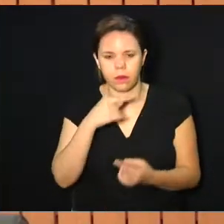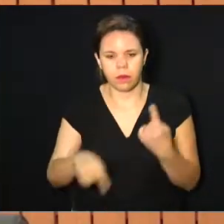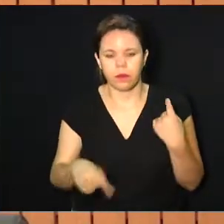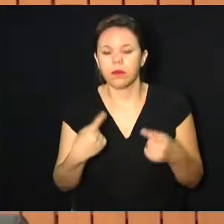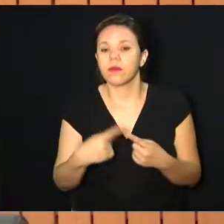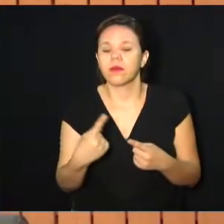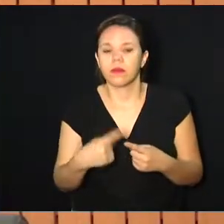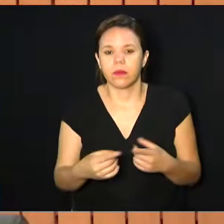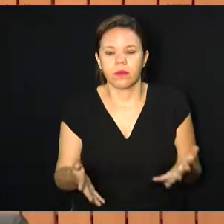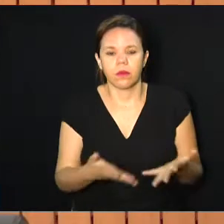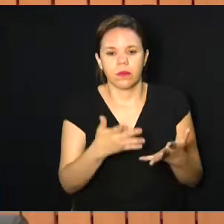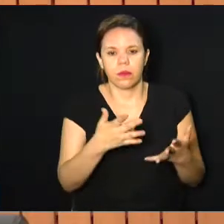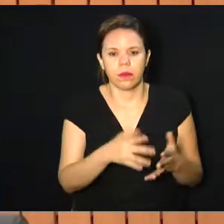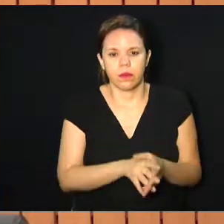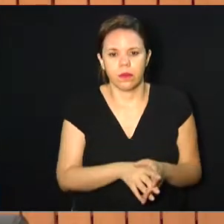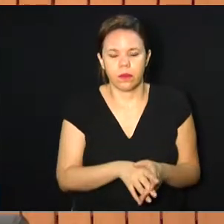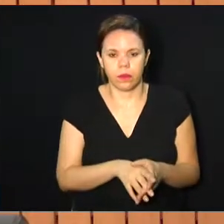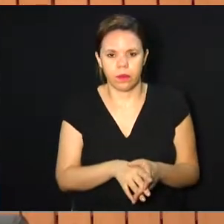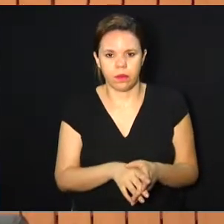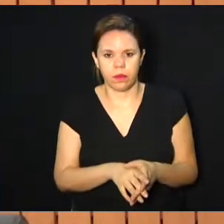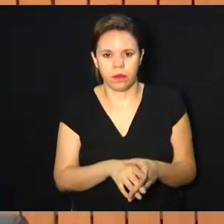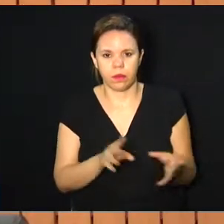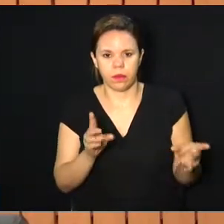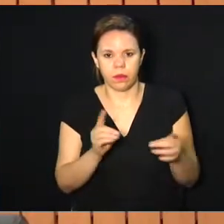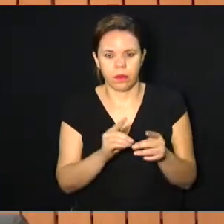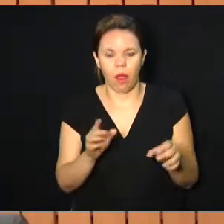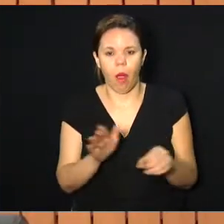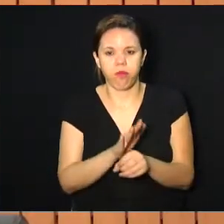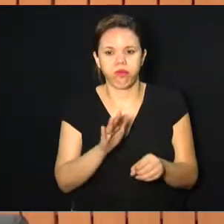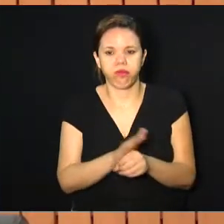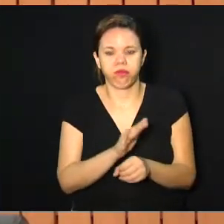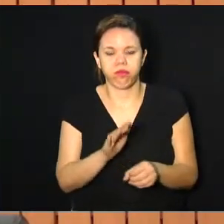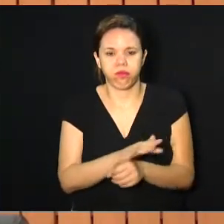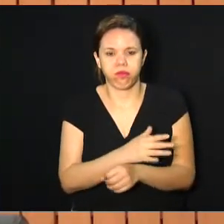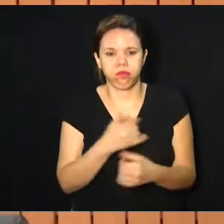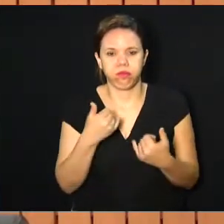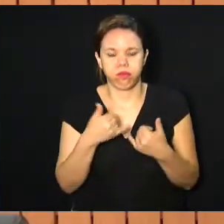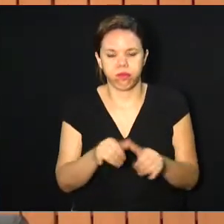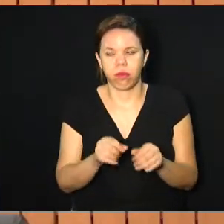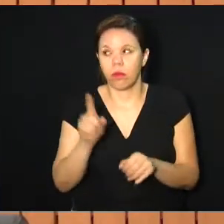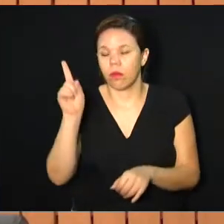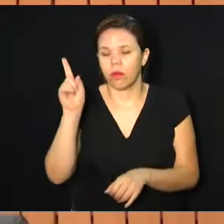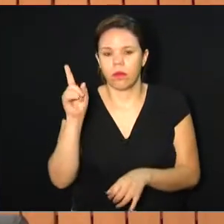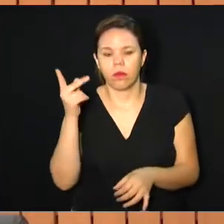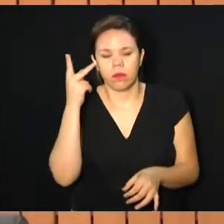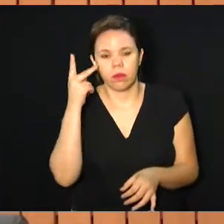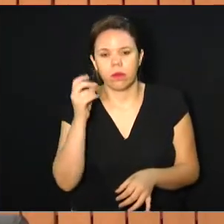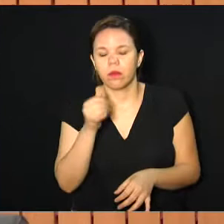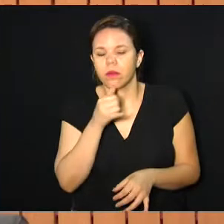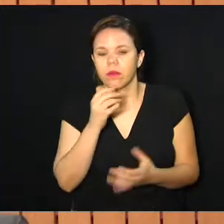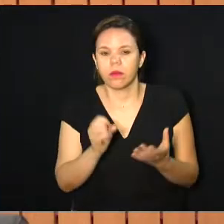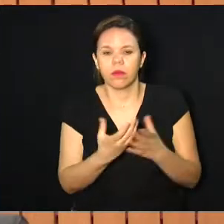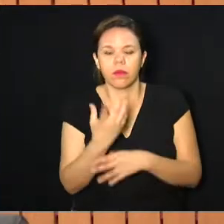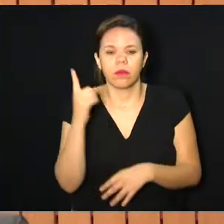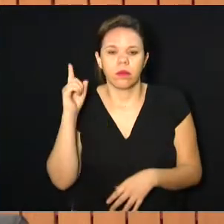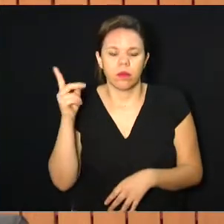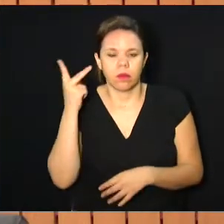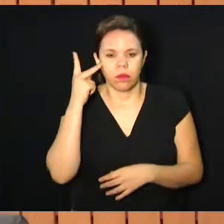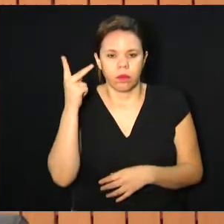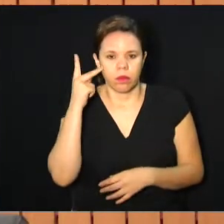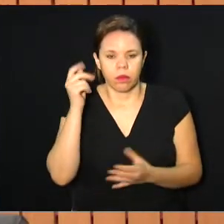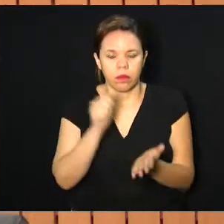ela estimula e induz o serviço a ter ônibus lotado. O exemplo que a gente tem em São Paulo, lá as